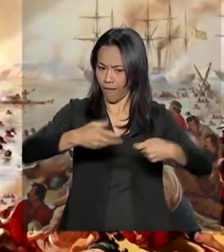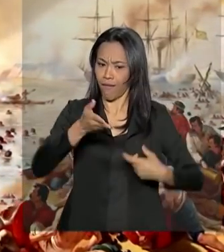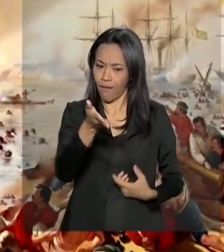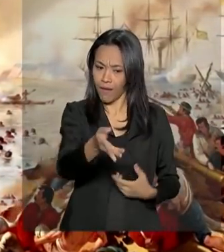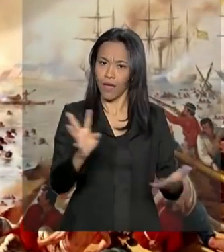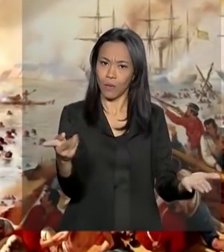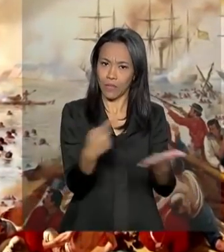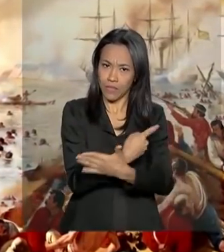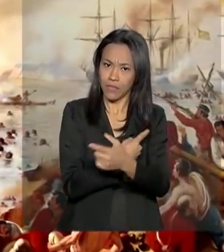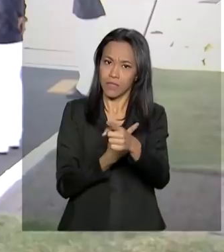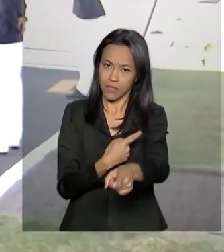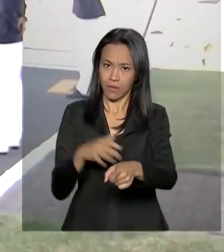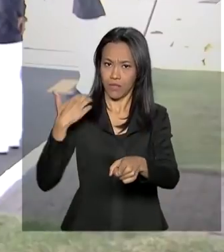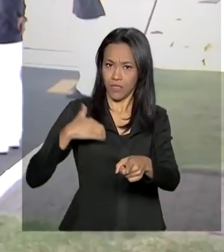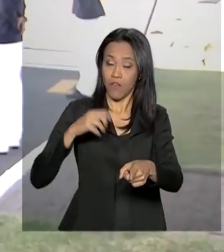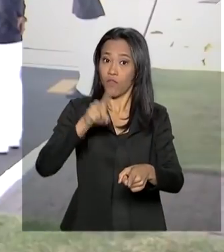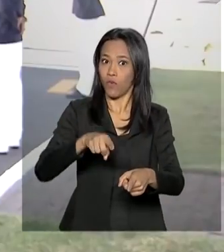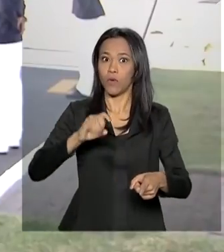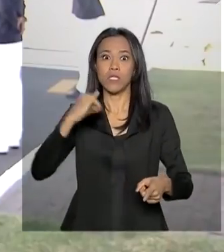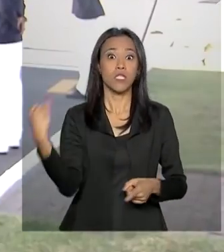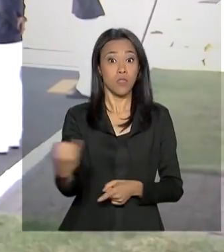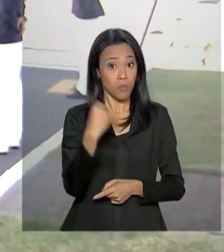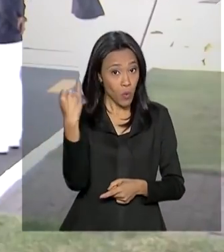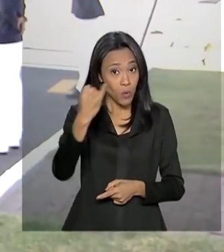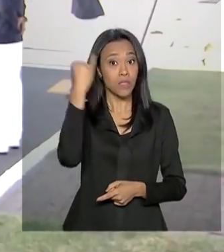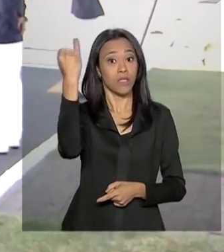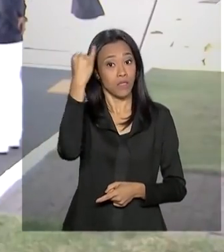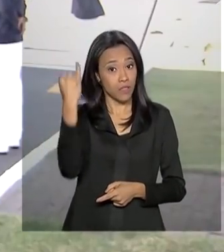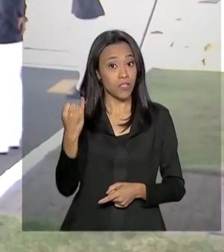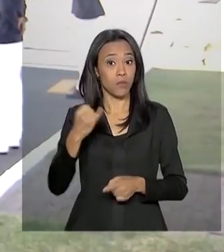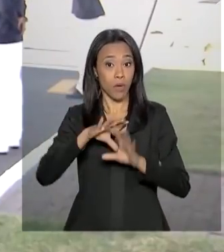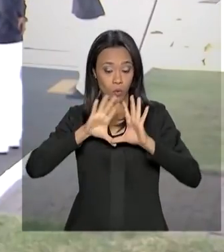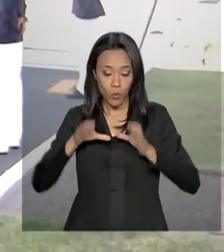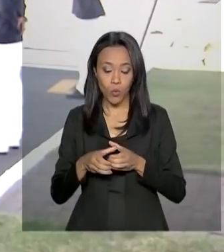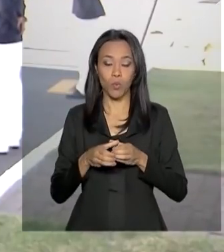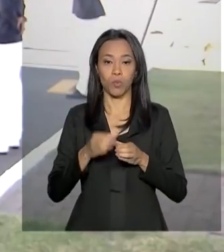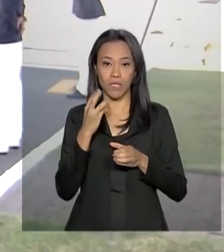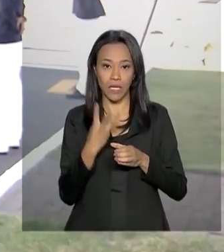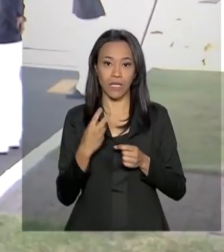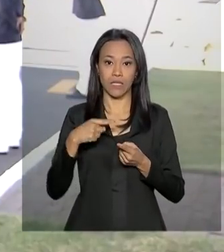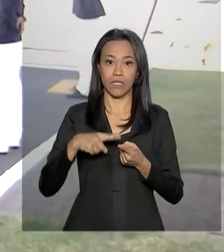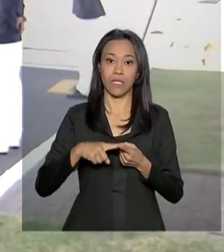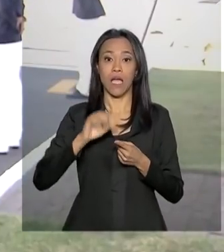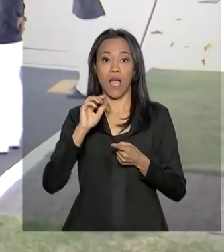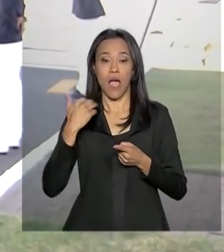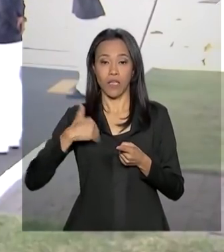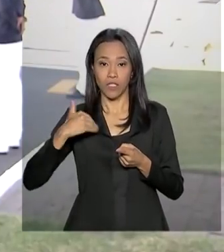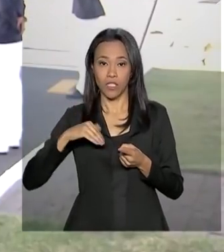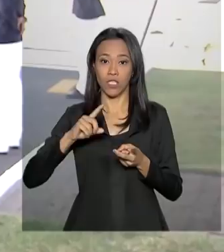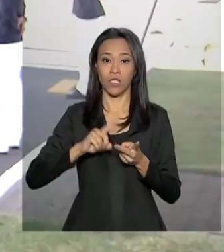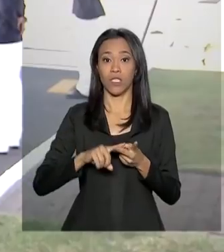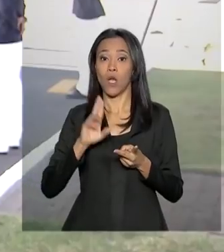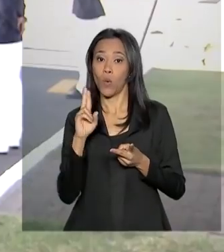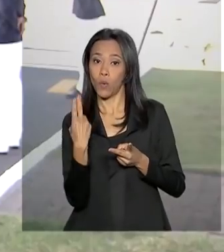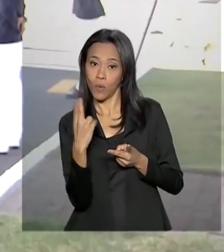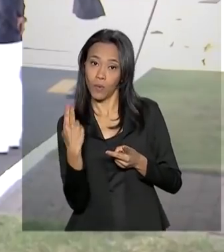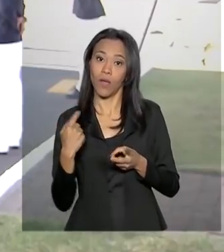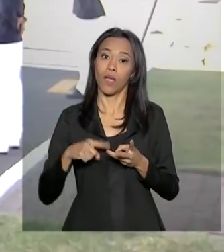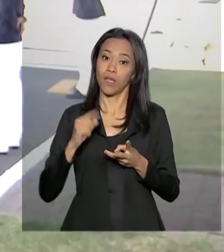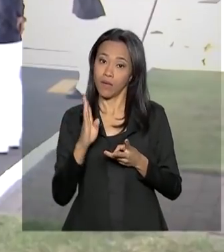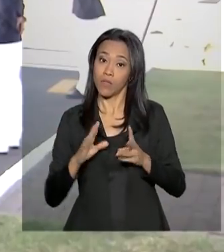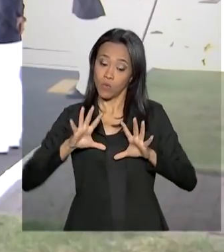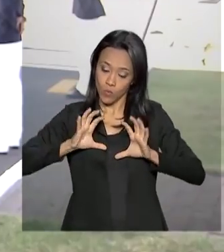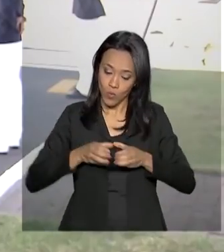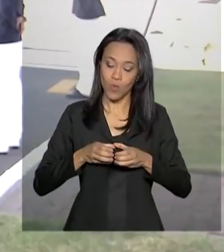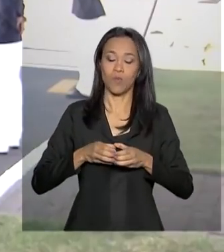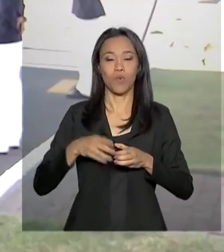foi considerada decisiva para a vitória da Tríplice Aliança Brasil-Argentina e Uruguai, no maior conflito